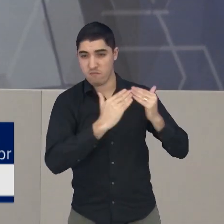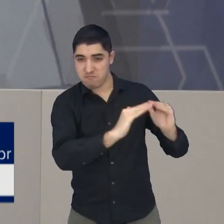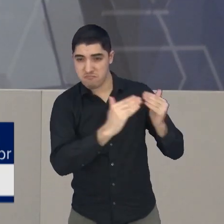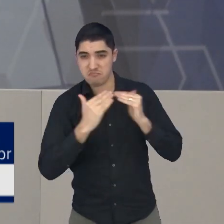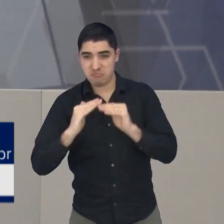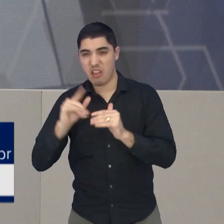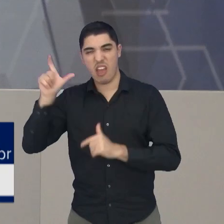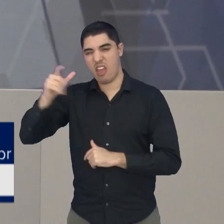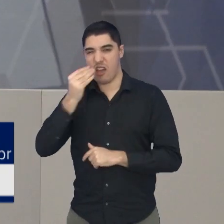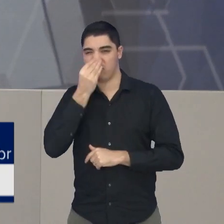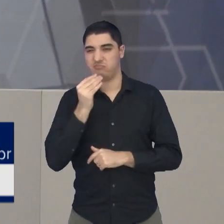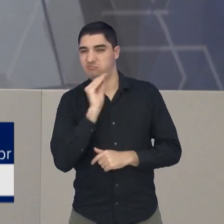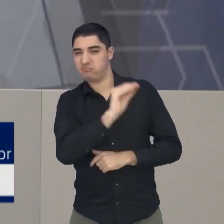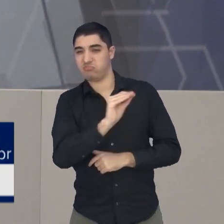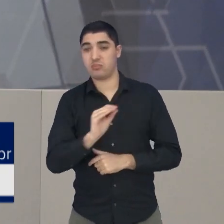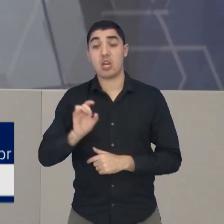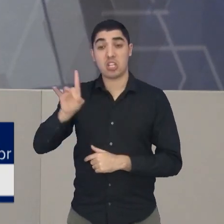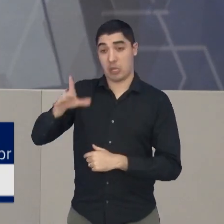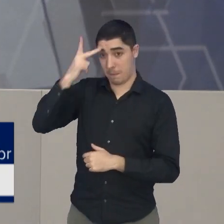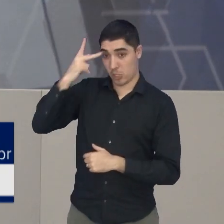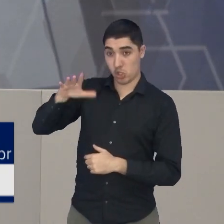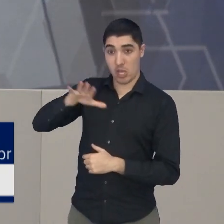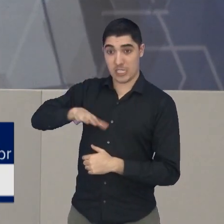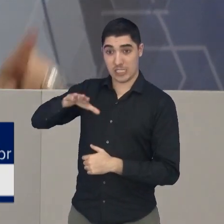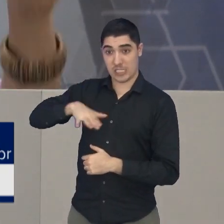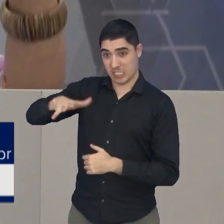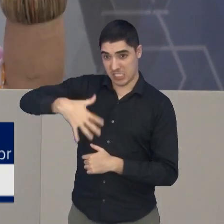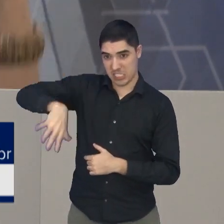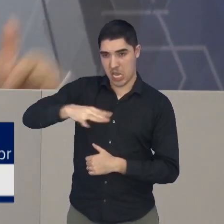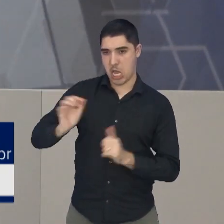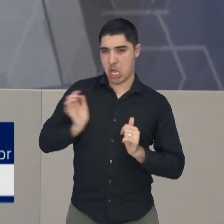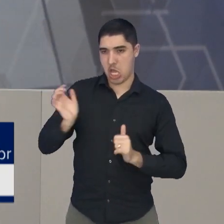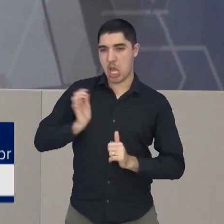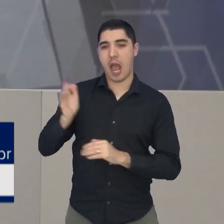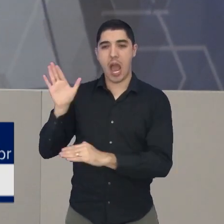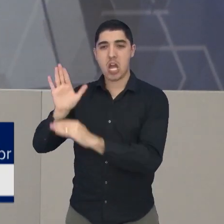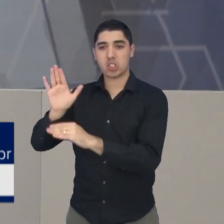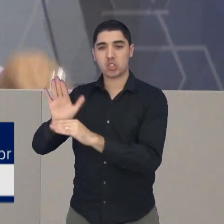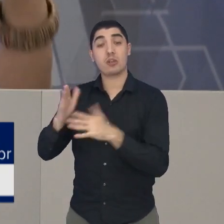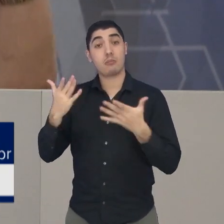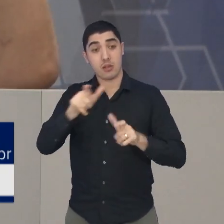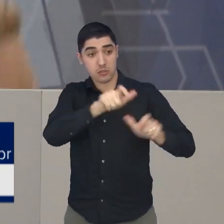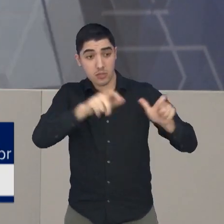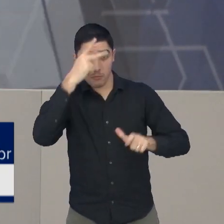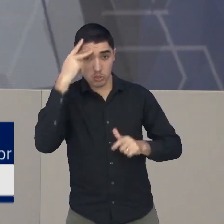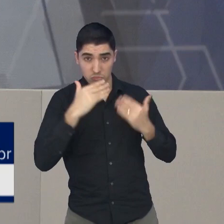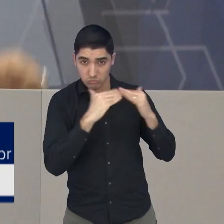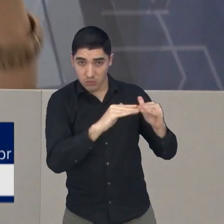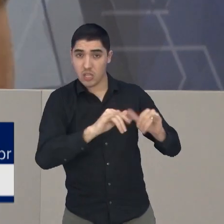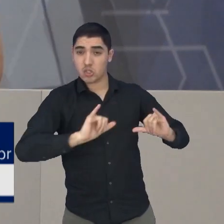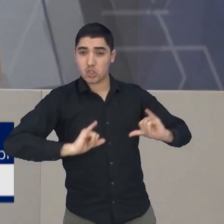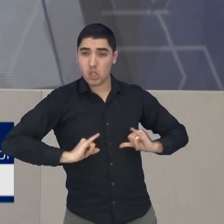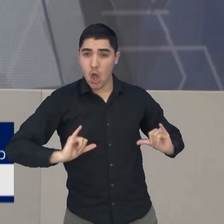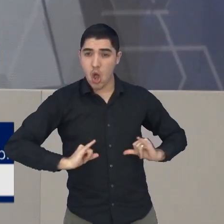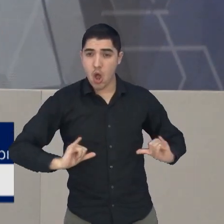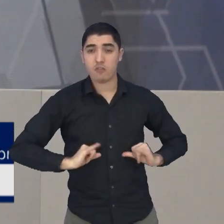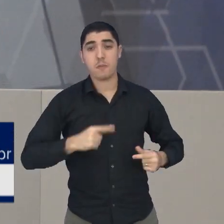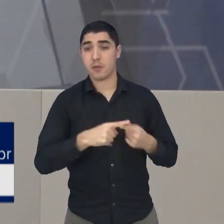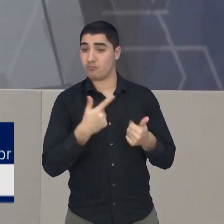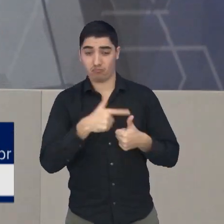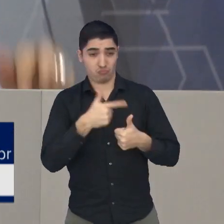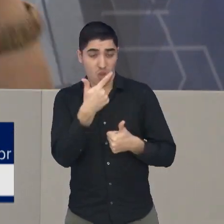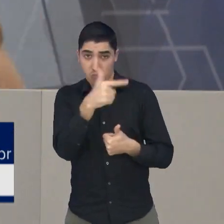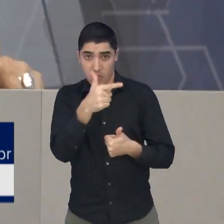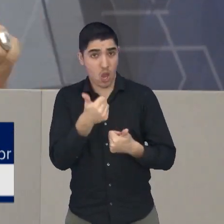cidade, que sofre com descaso das péssimas condições, que sofre porque não tem